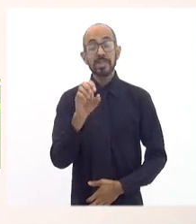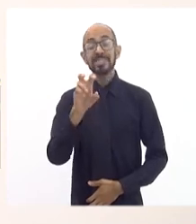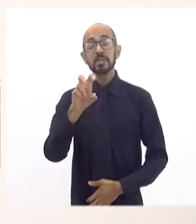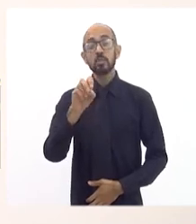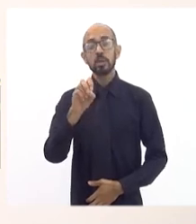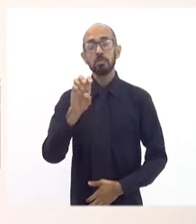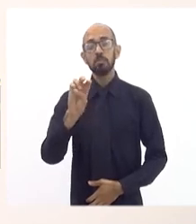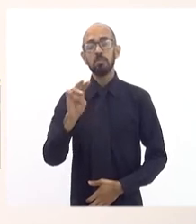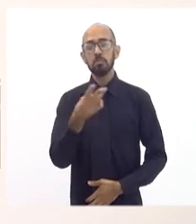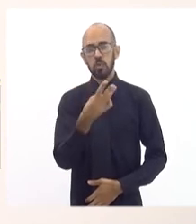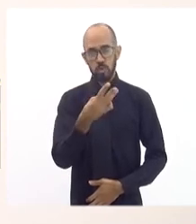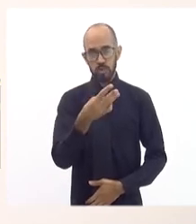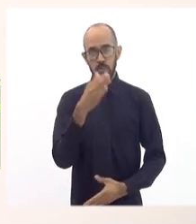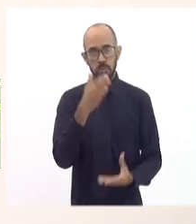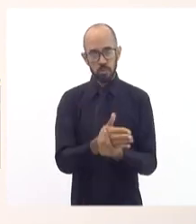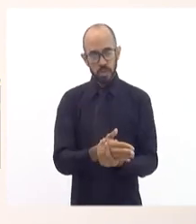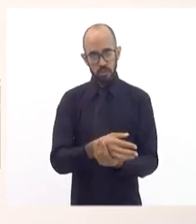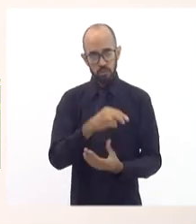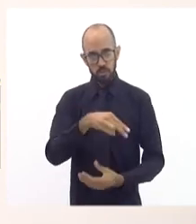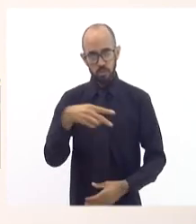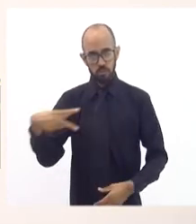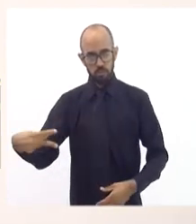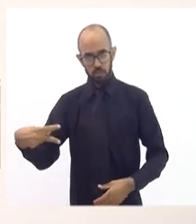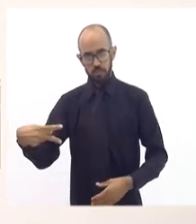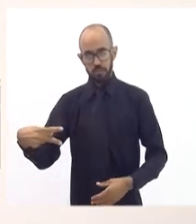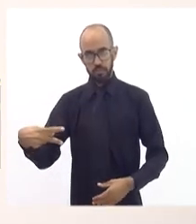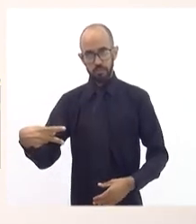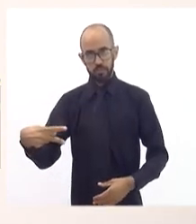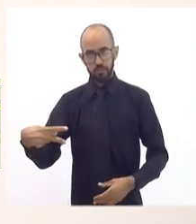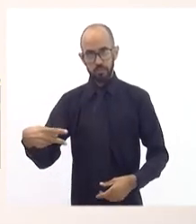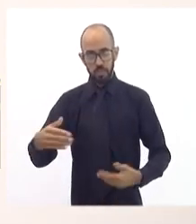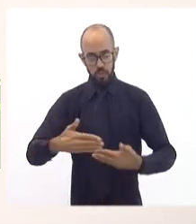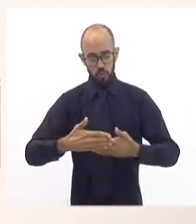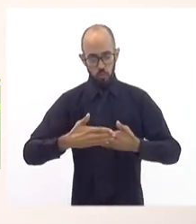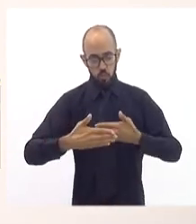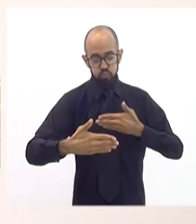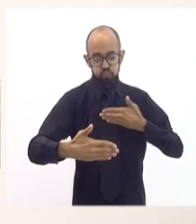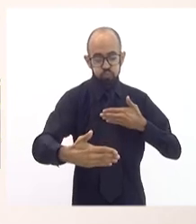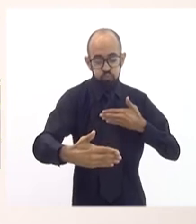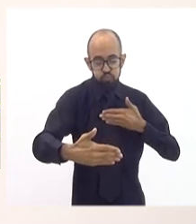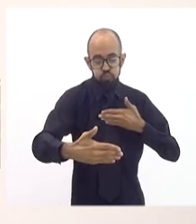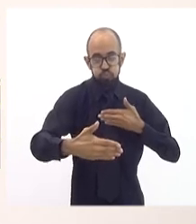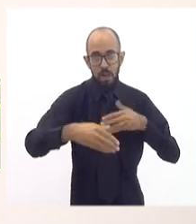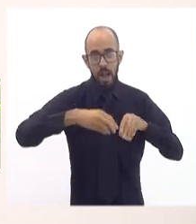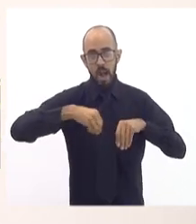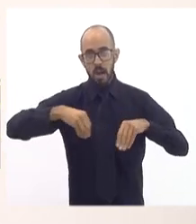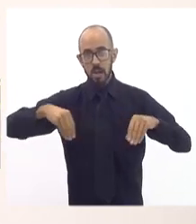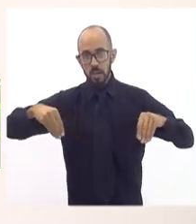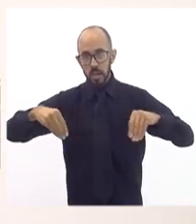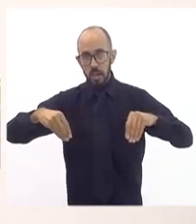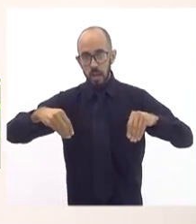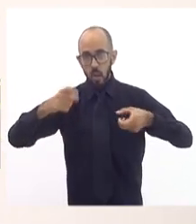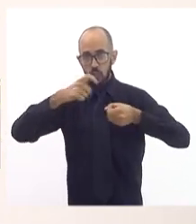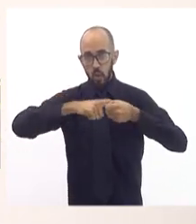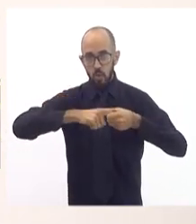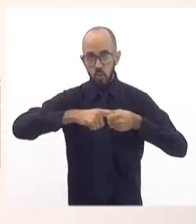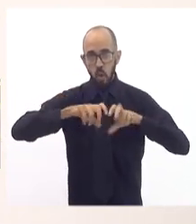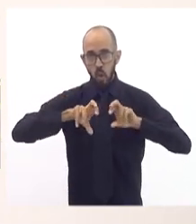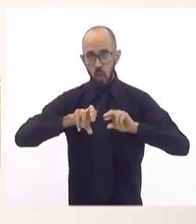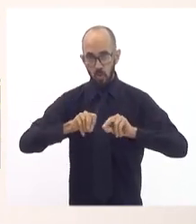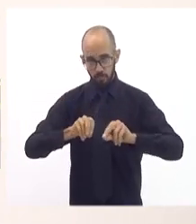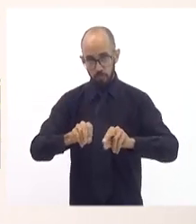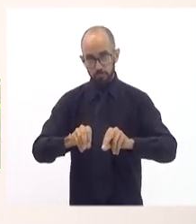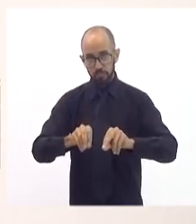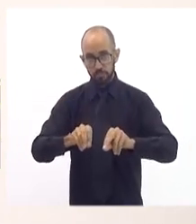tá no Ministério Público Federal de engordamento da faixa de areia e aí o manga e voltou só que a praia do recôncavo